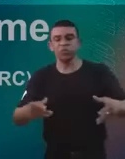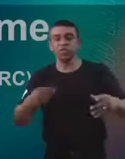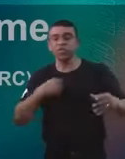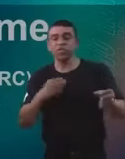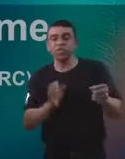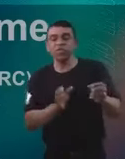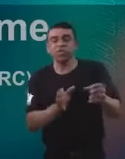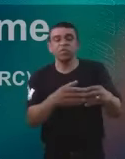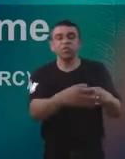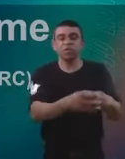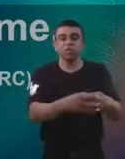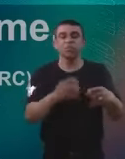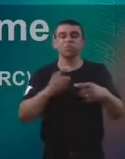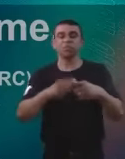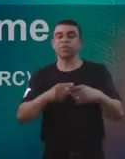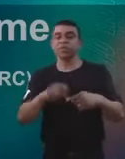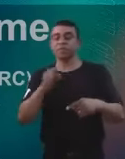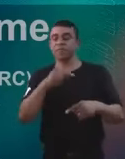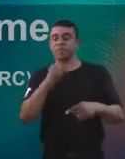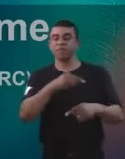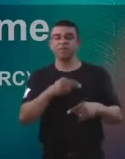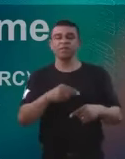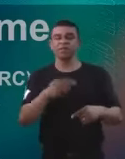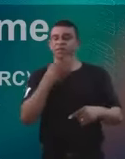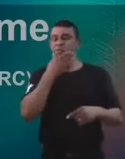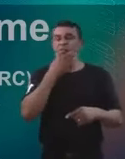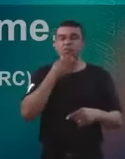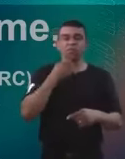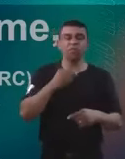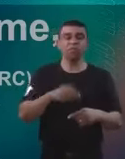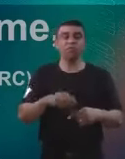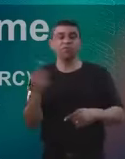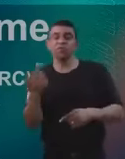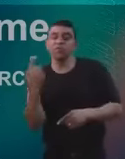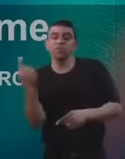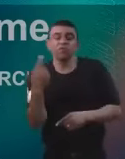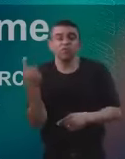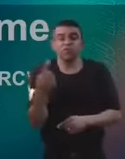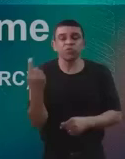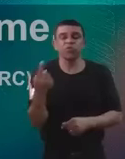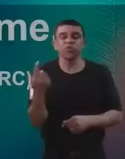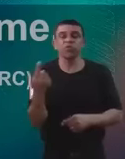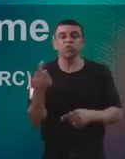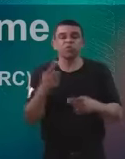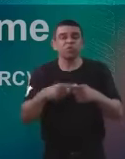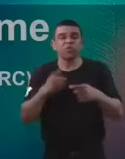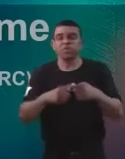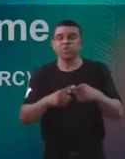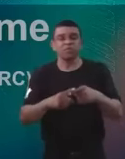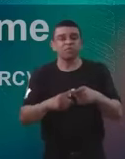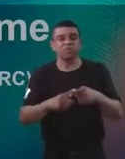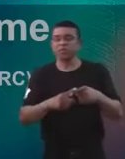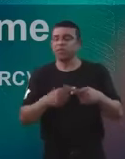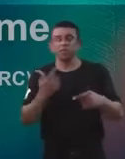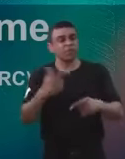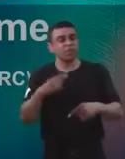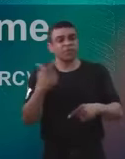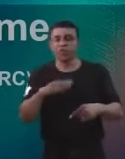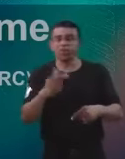quem compartilhar, não tem ninguém para ajudar a derrubar um celeiro e levantar outro. Por quê? Porque é contendeiro,